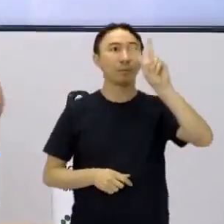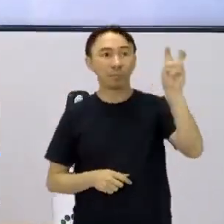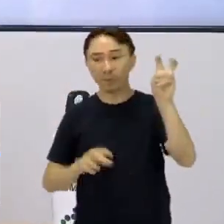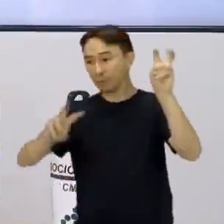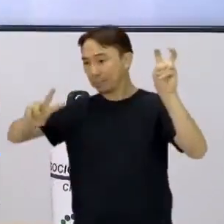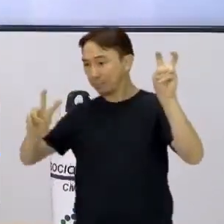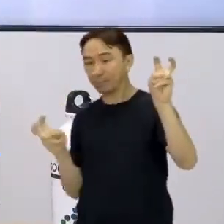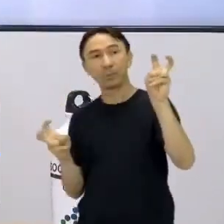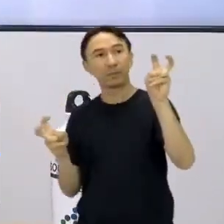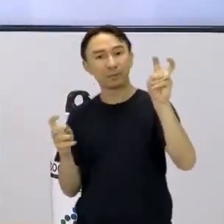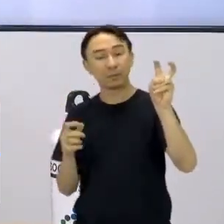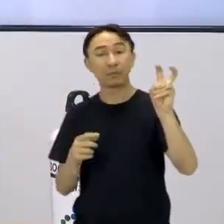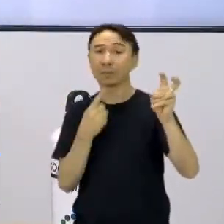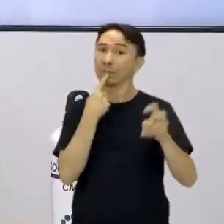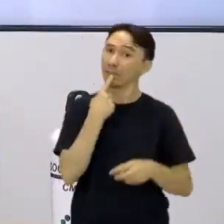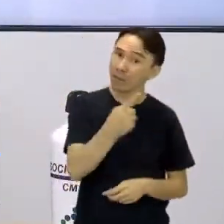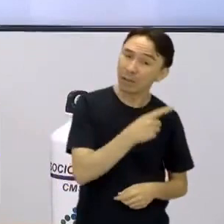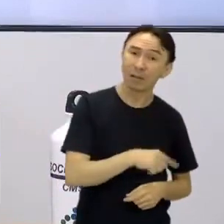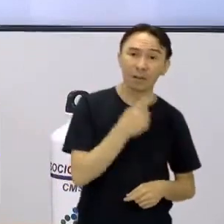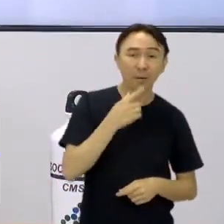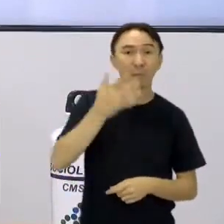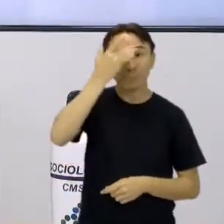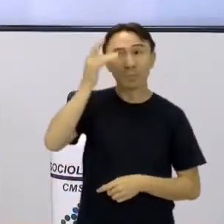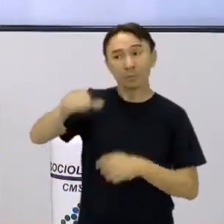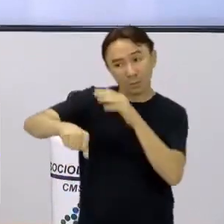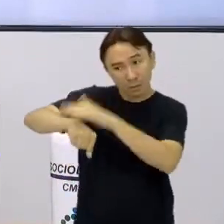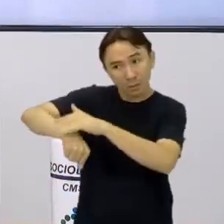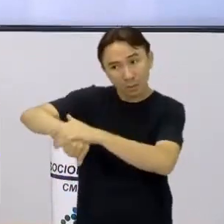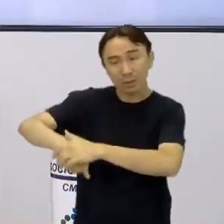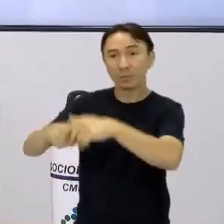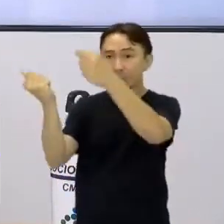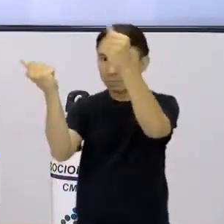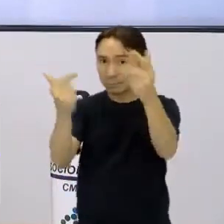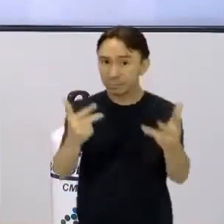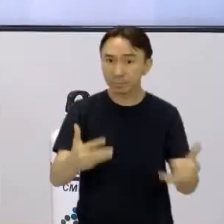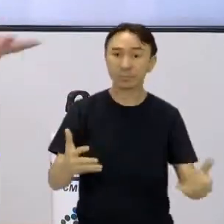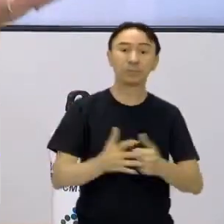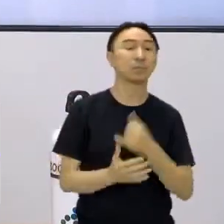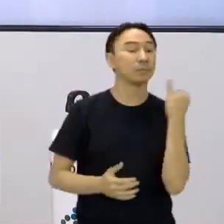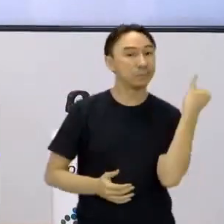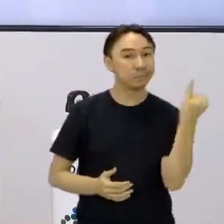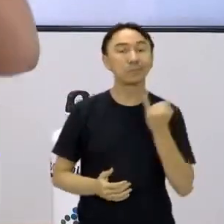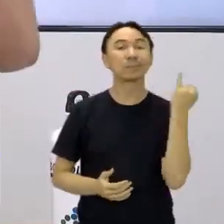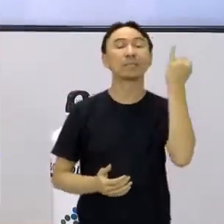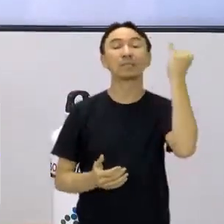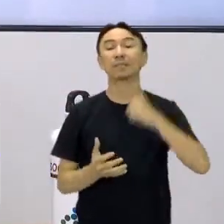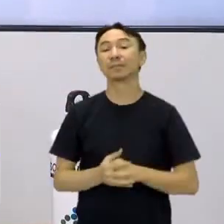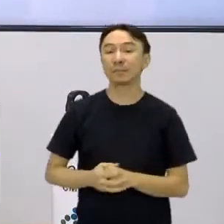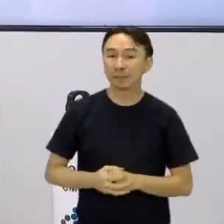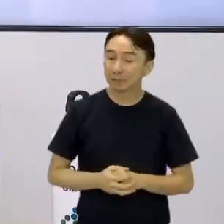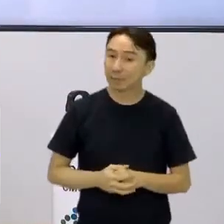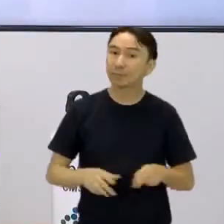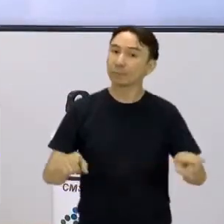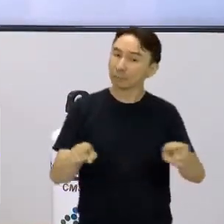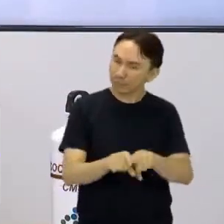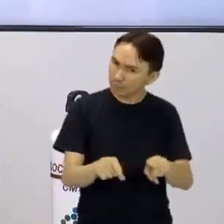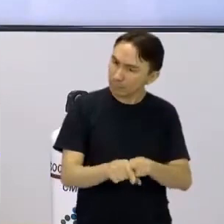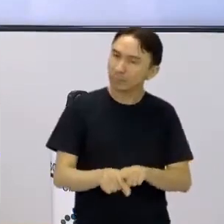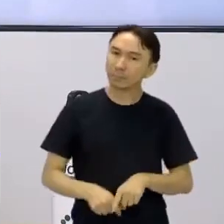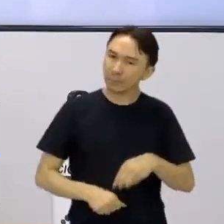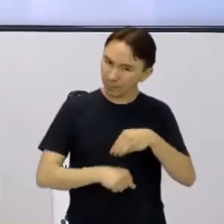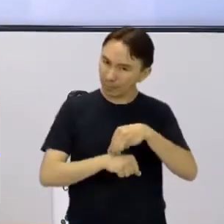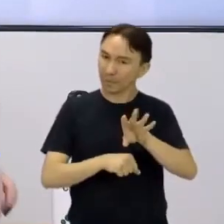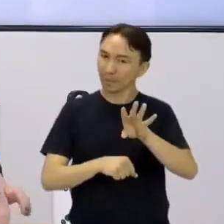pegou, quem foi que escreveu na verdade, né? Eu acho que vou até recomendar para vocês essa semana, não sei quando você